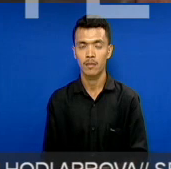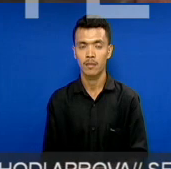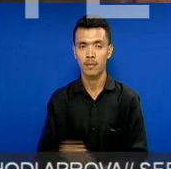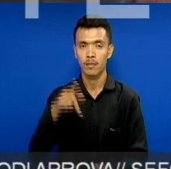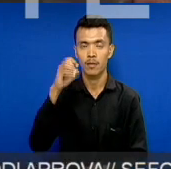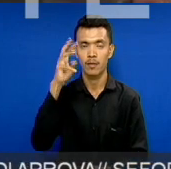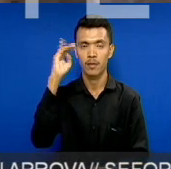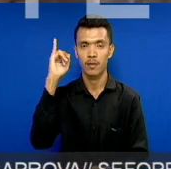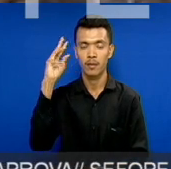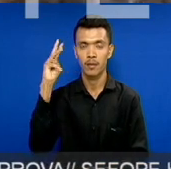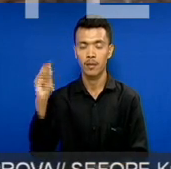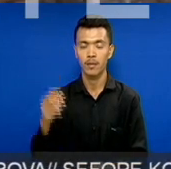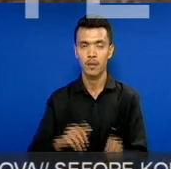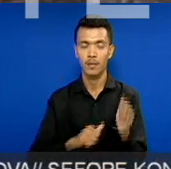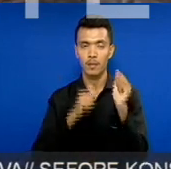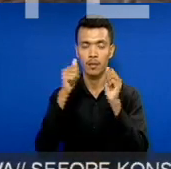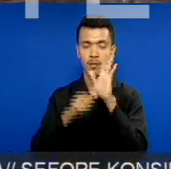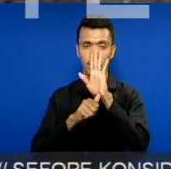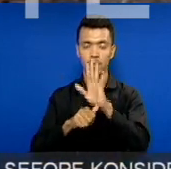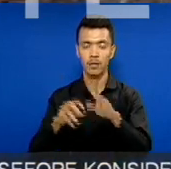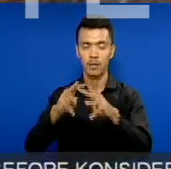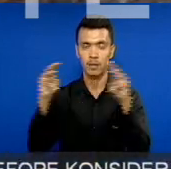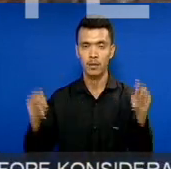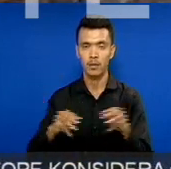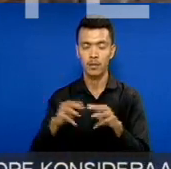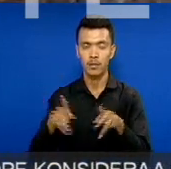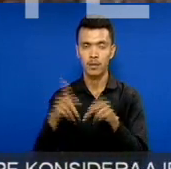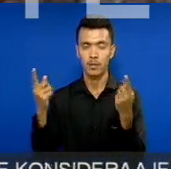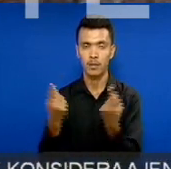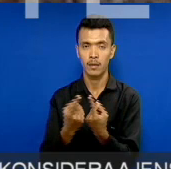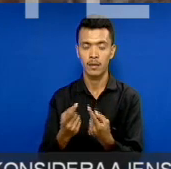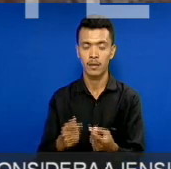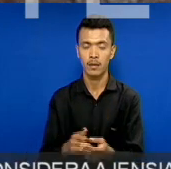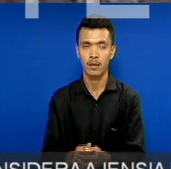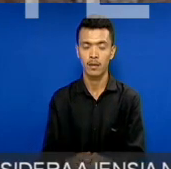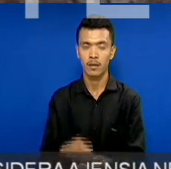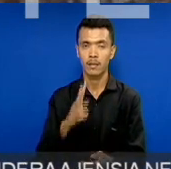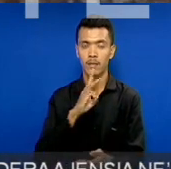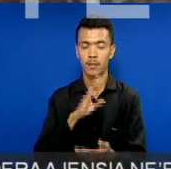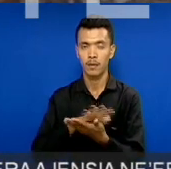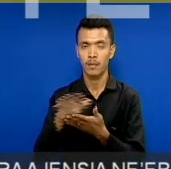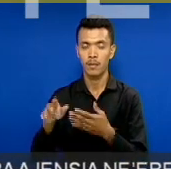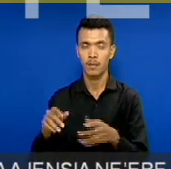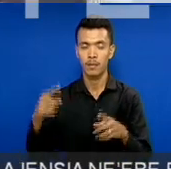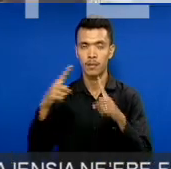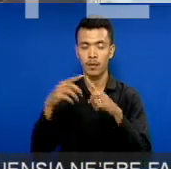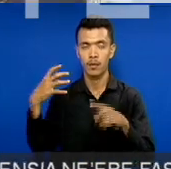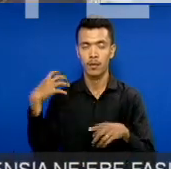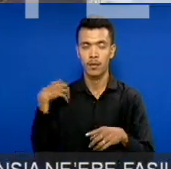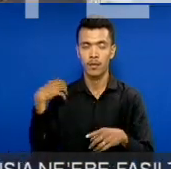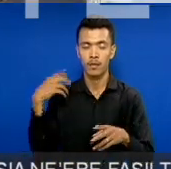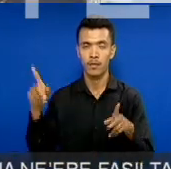no apresenta da Autoridade Município CATAC, companhia construtora do projeto canalização BEMOS, do edifício